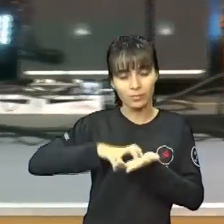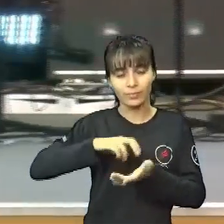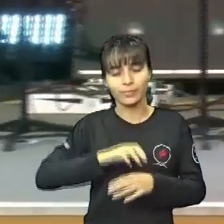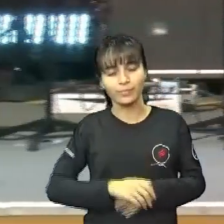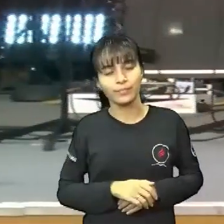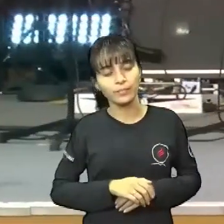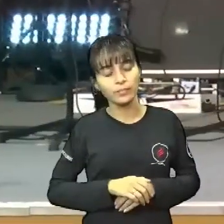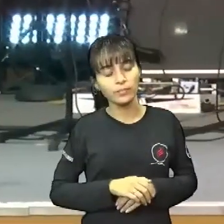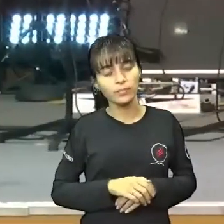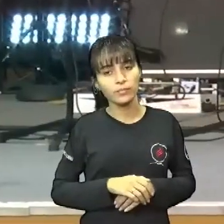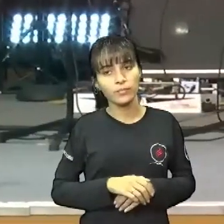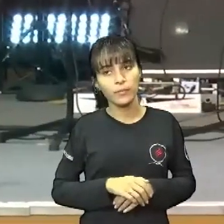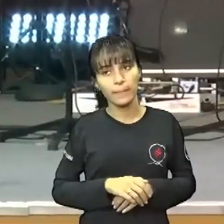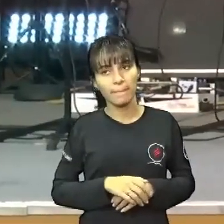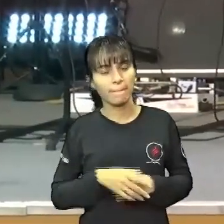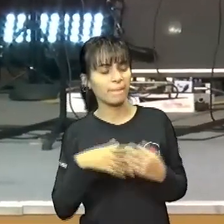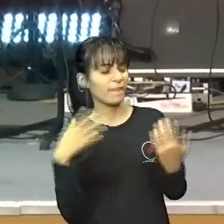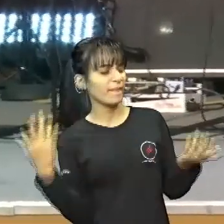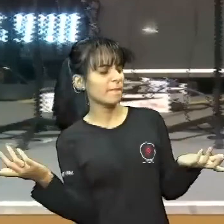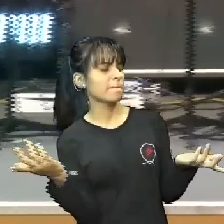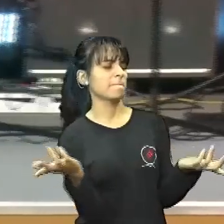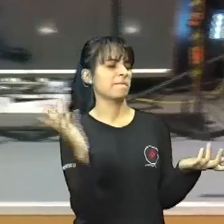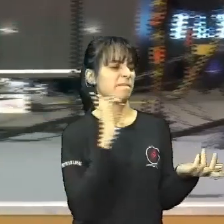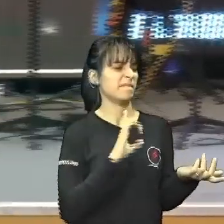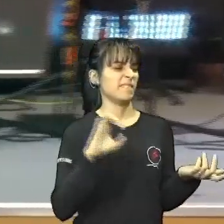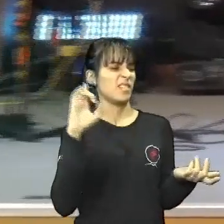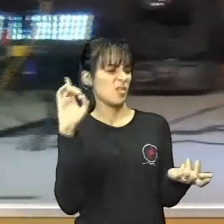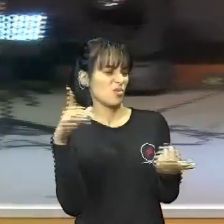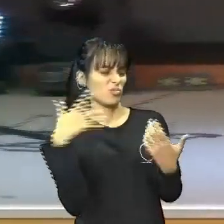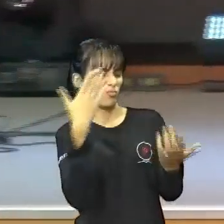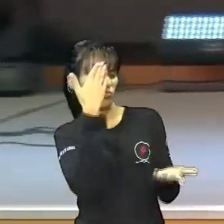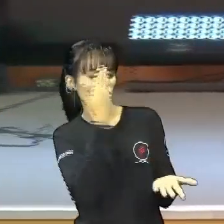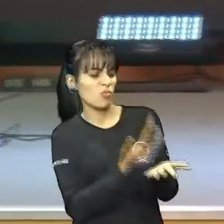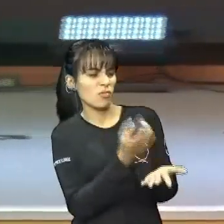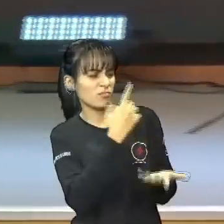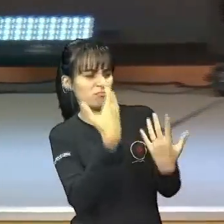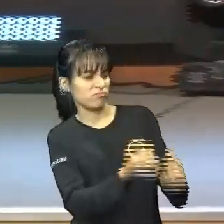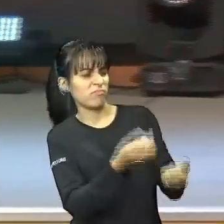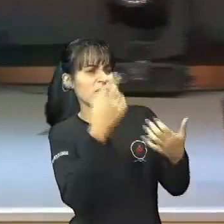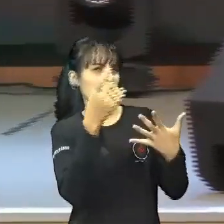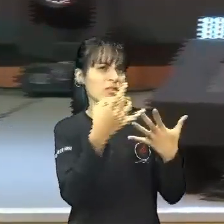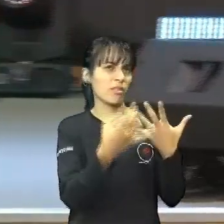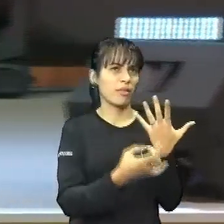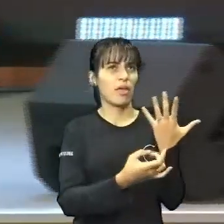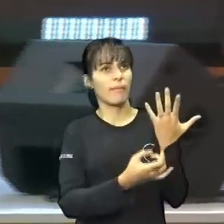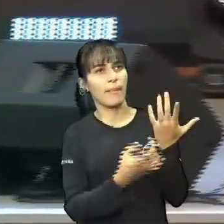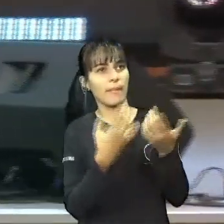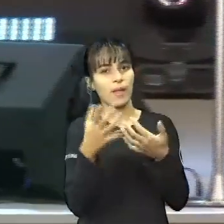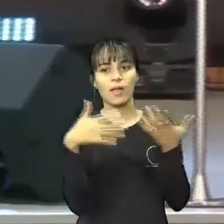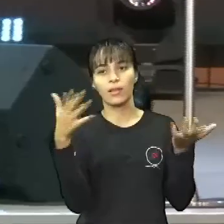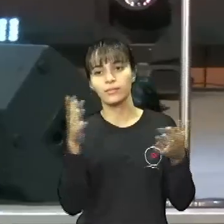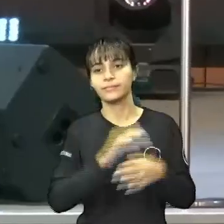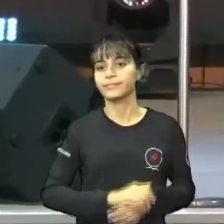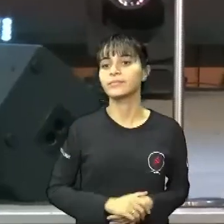aí o cara ah mas eu eu não acredito eu não aceito uma babá